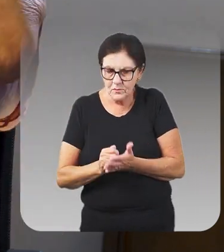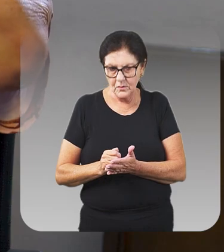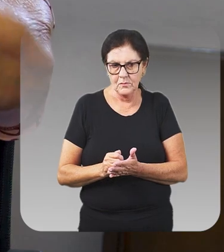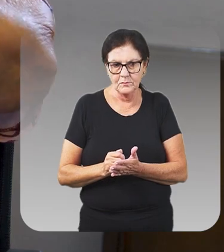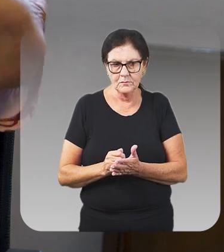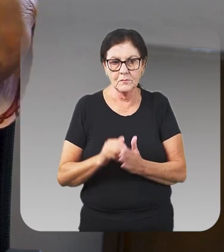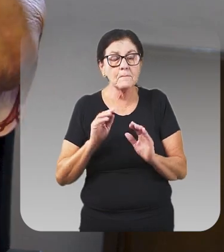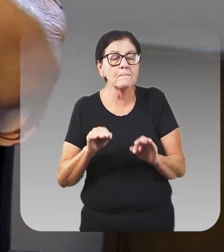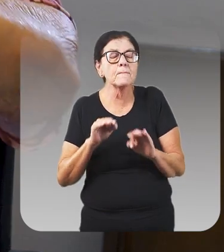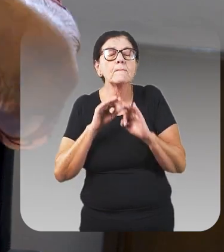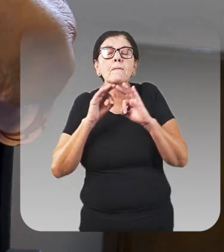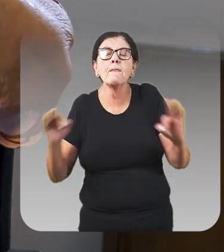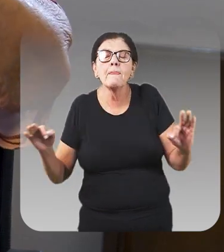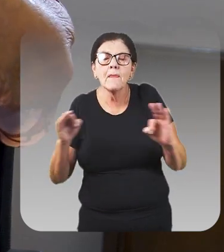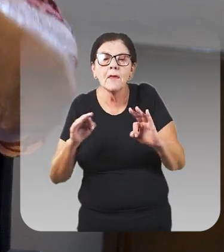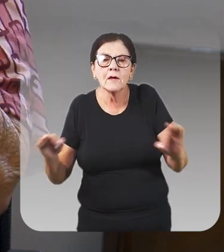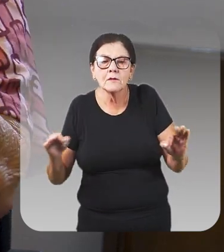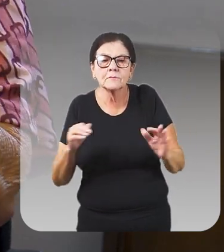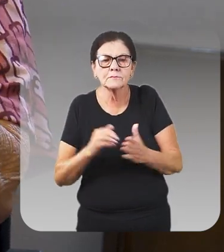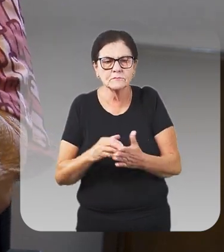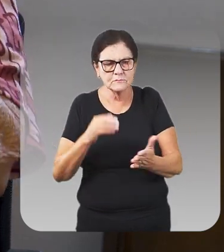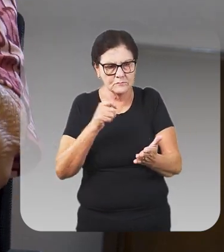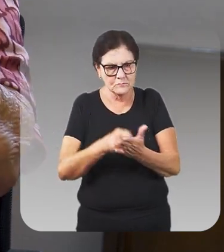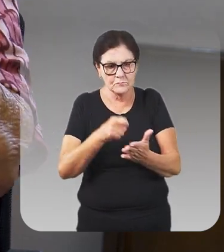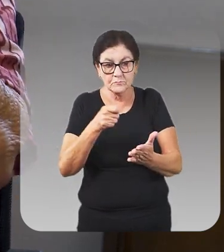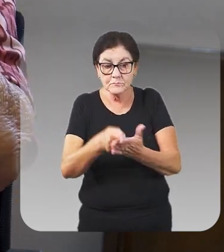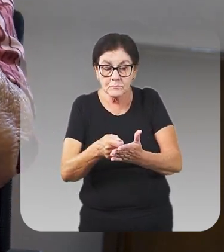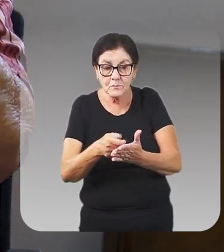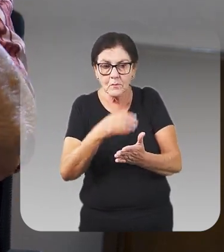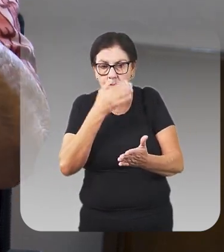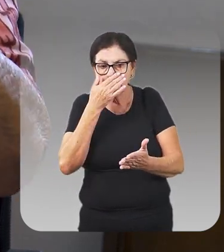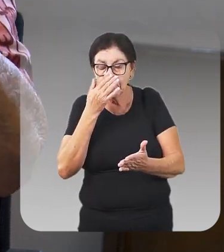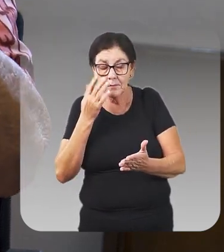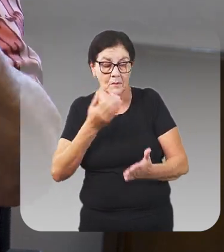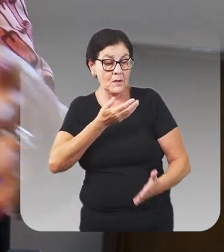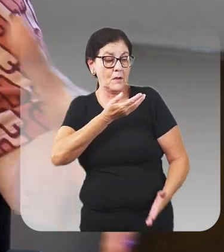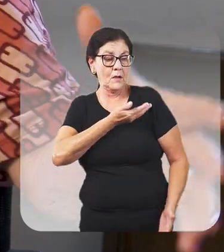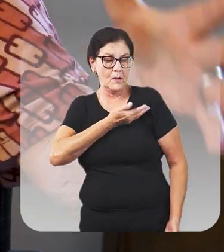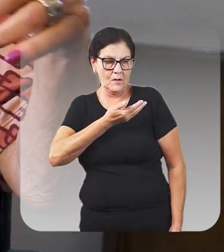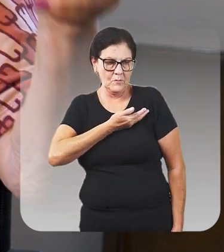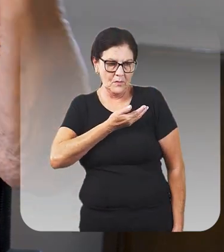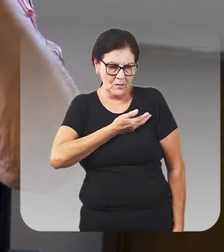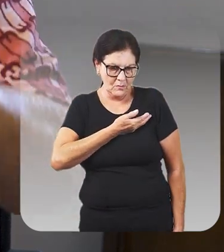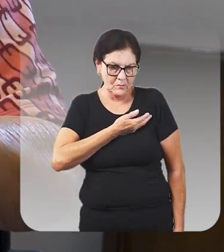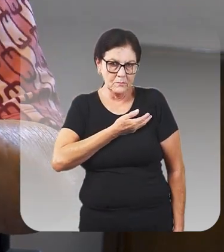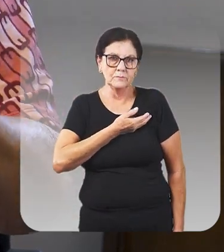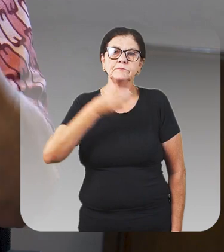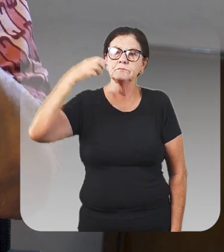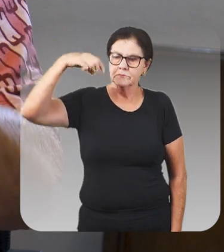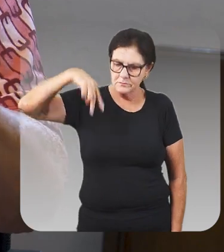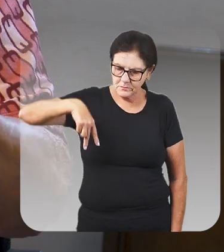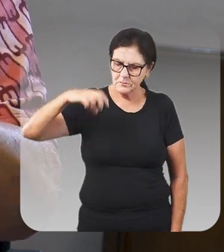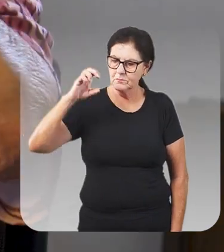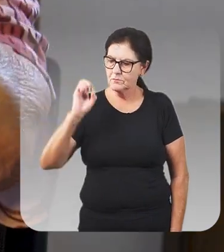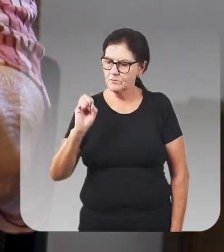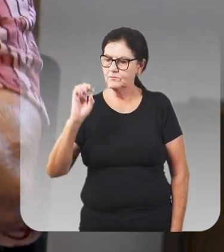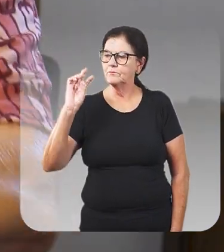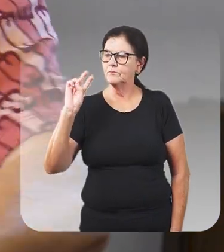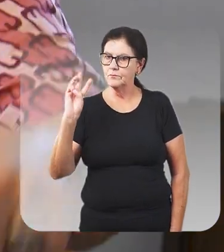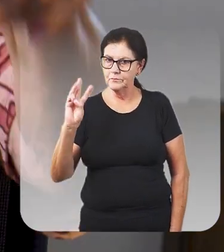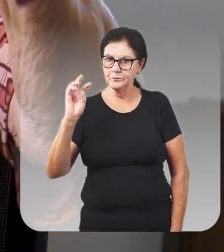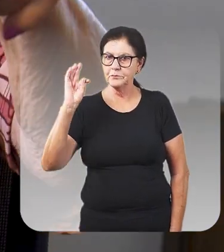e pagasse os professores, tudo. Mas para terminar essa construção, quem terminou foram